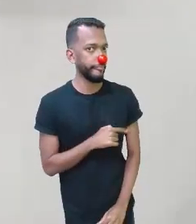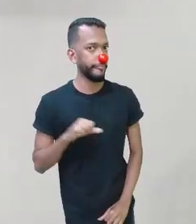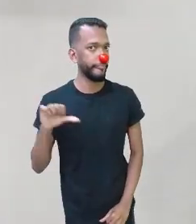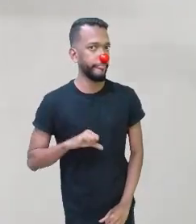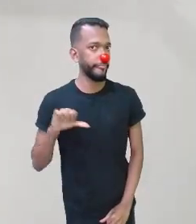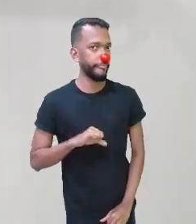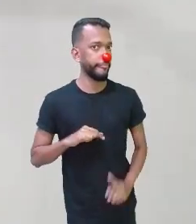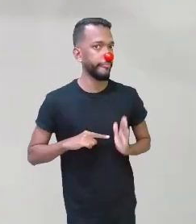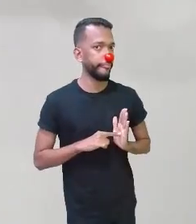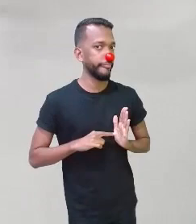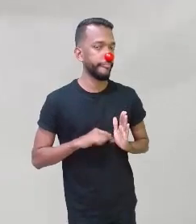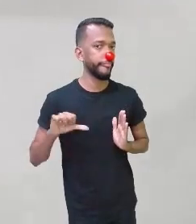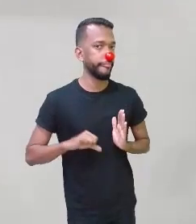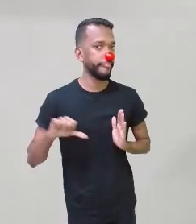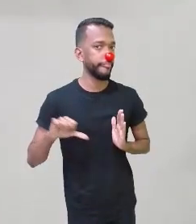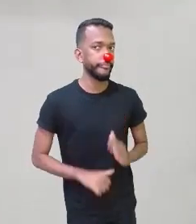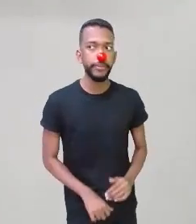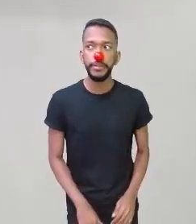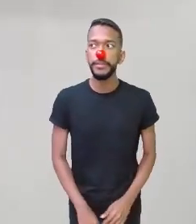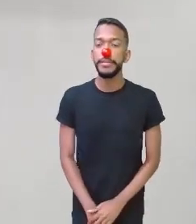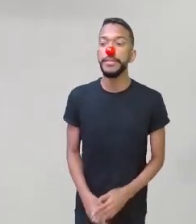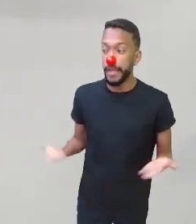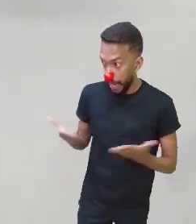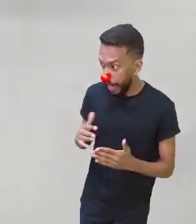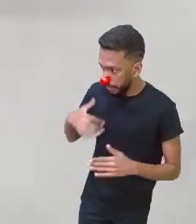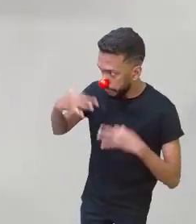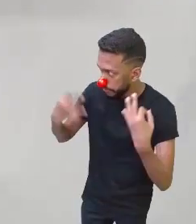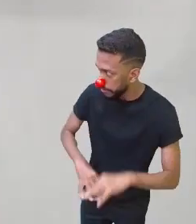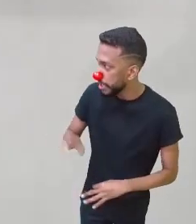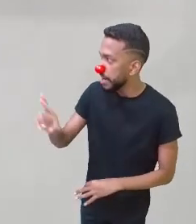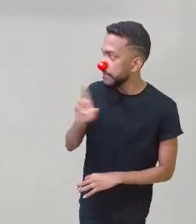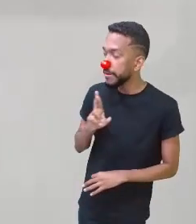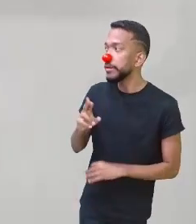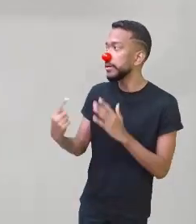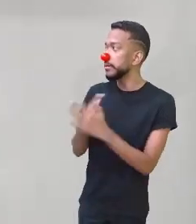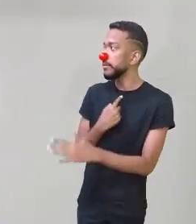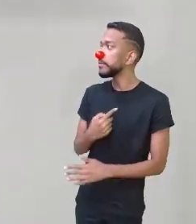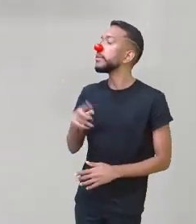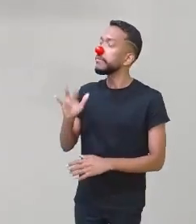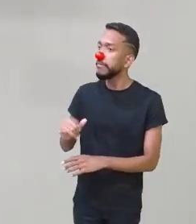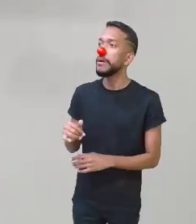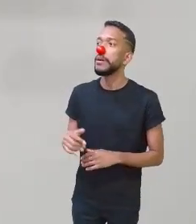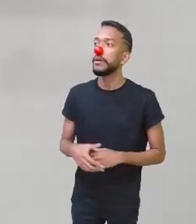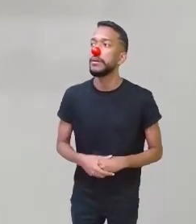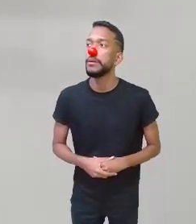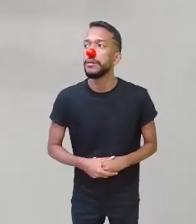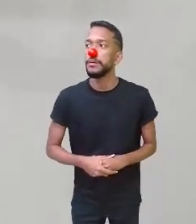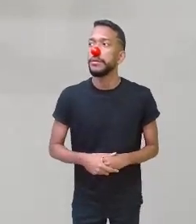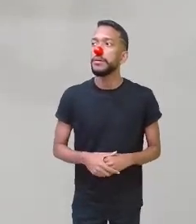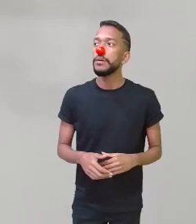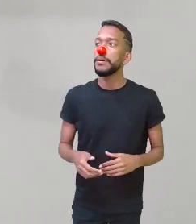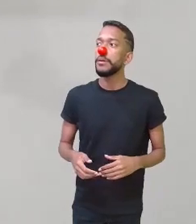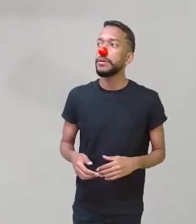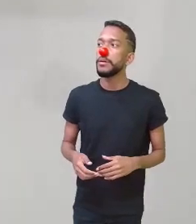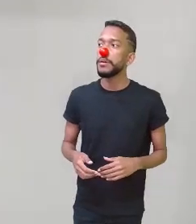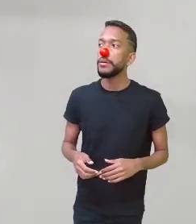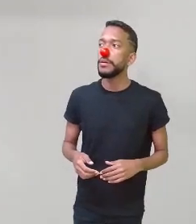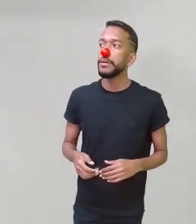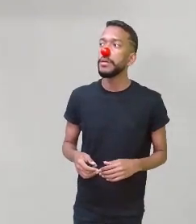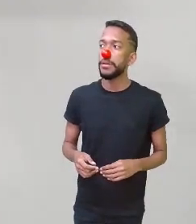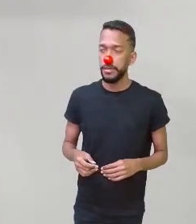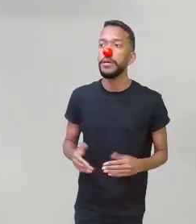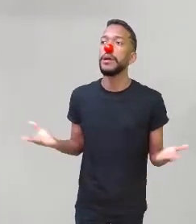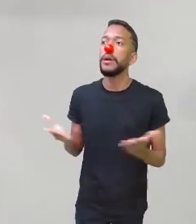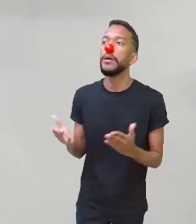Mas bota outra, que agora eu vou Bora acertar. lá, pra Vai mais outra uma. de matemática. Bota, que agora eu acerto. Agora eu